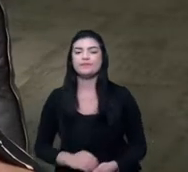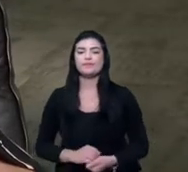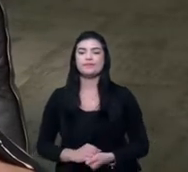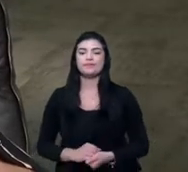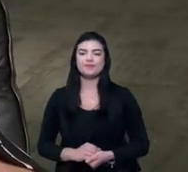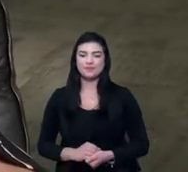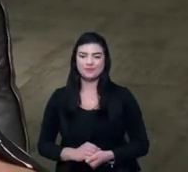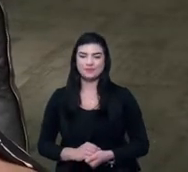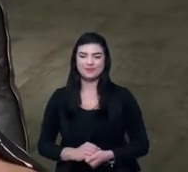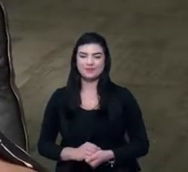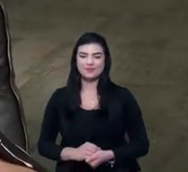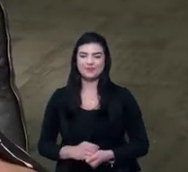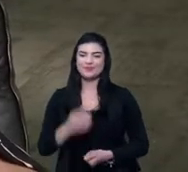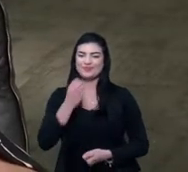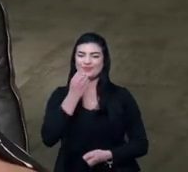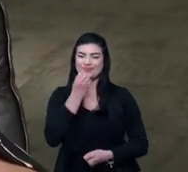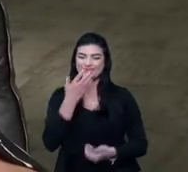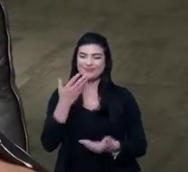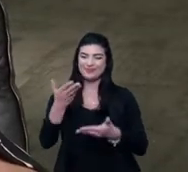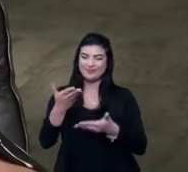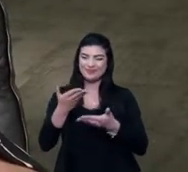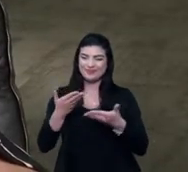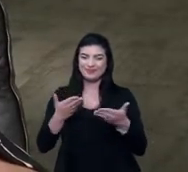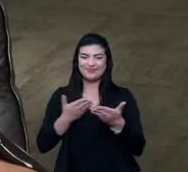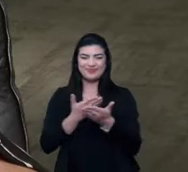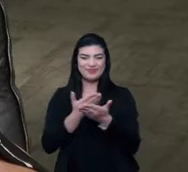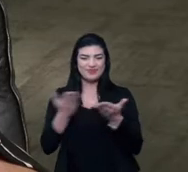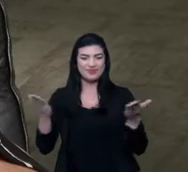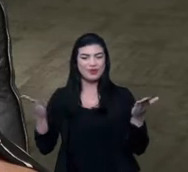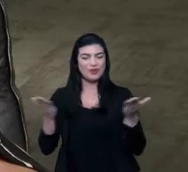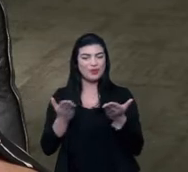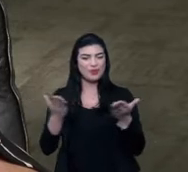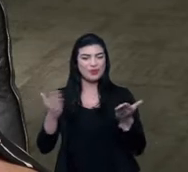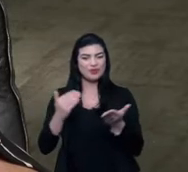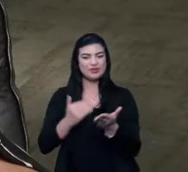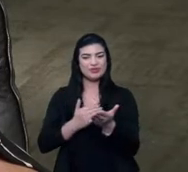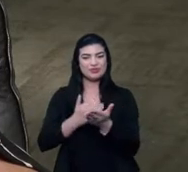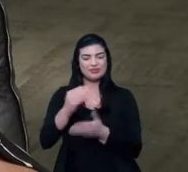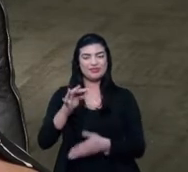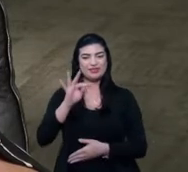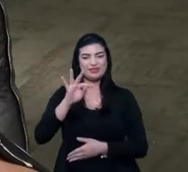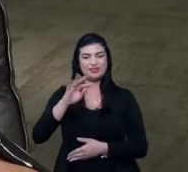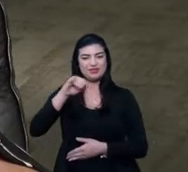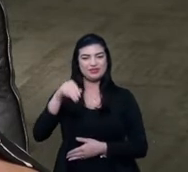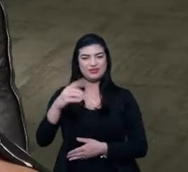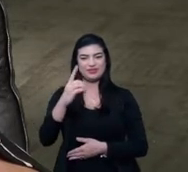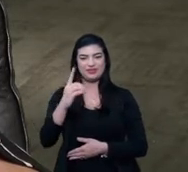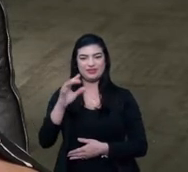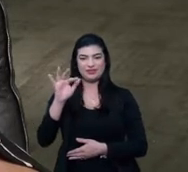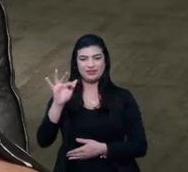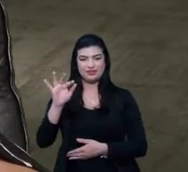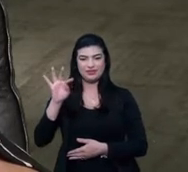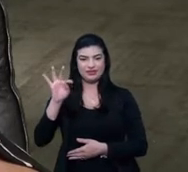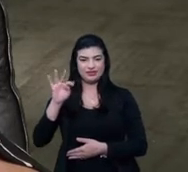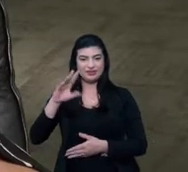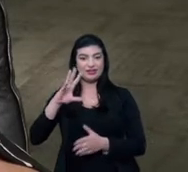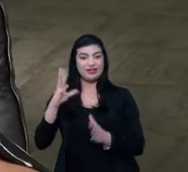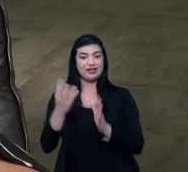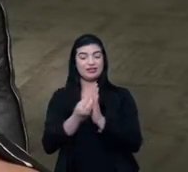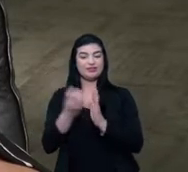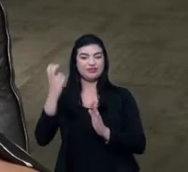Sejam muito bem-vindas e bem-vindos ao Memorial TJDFT Virtual, Arte e Cultura em Casa.